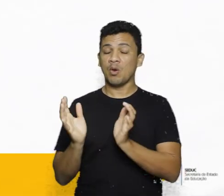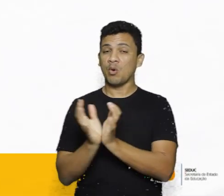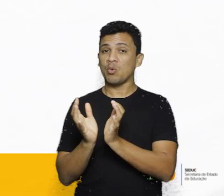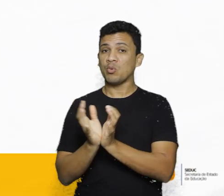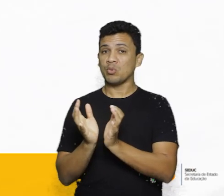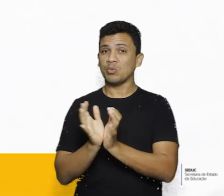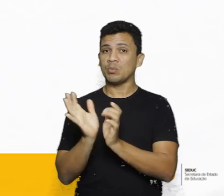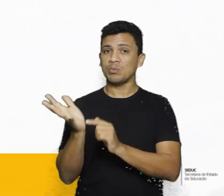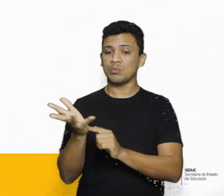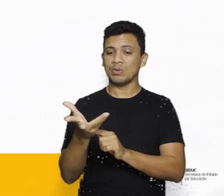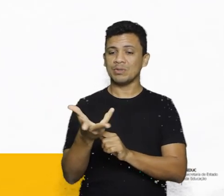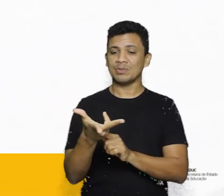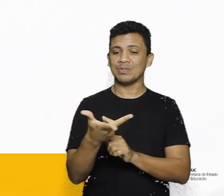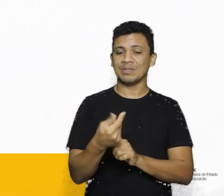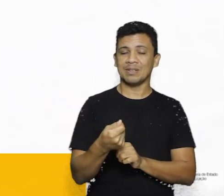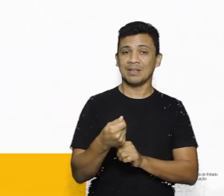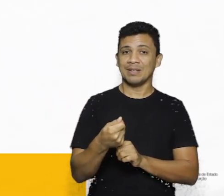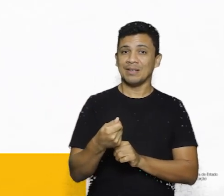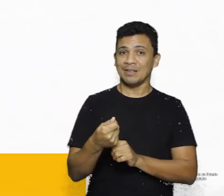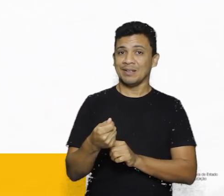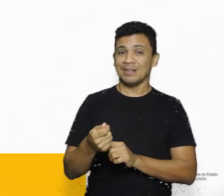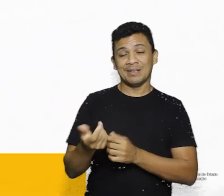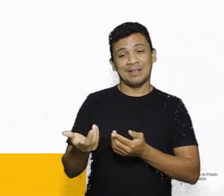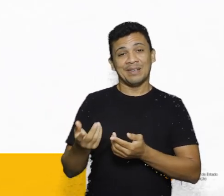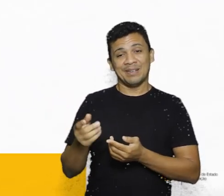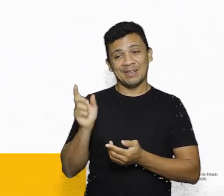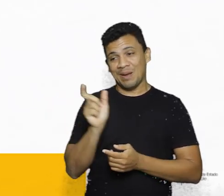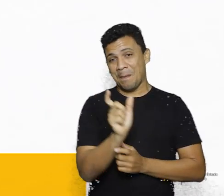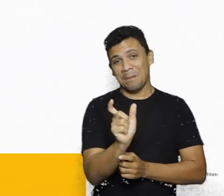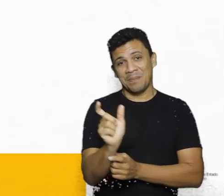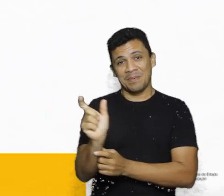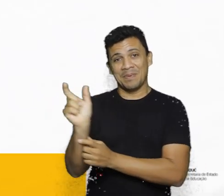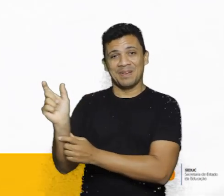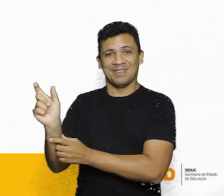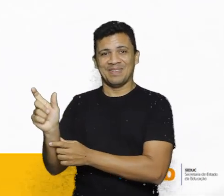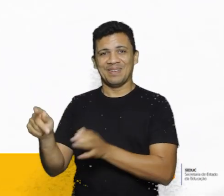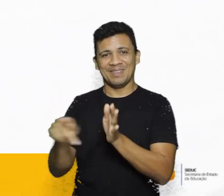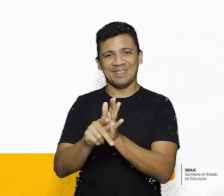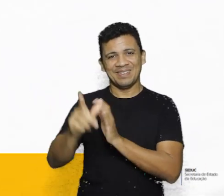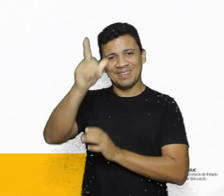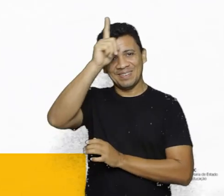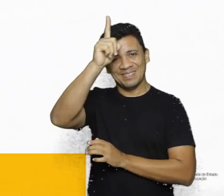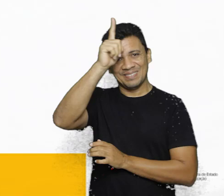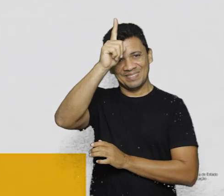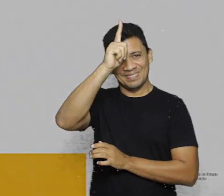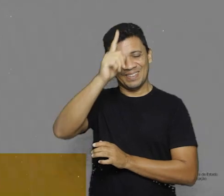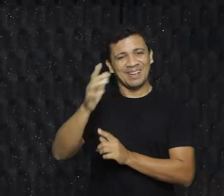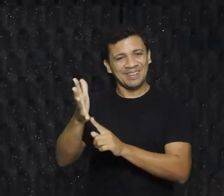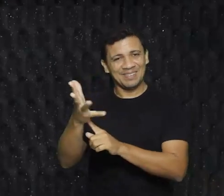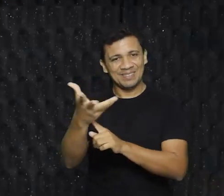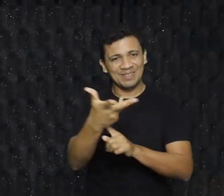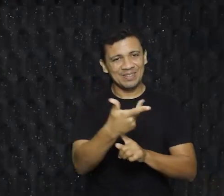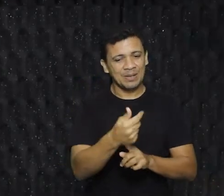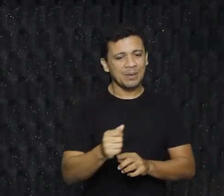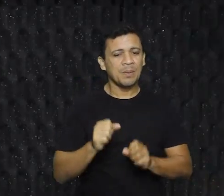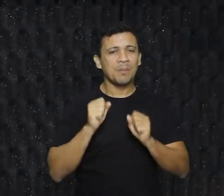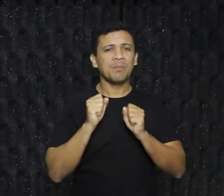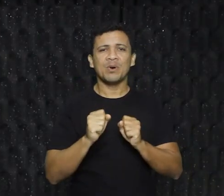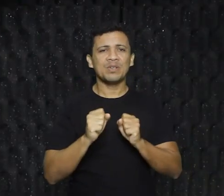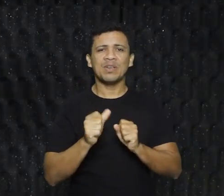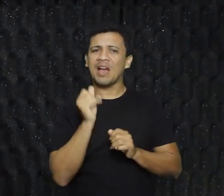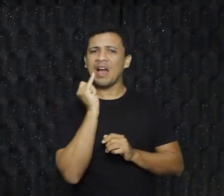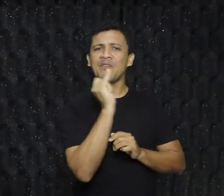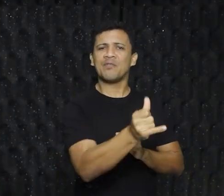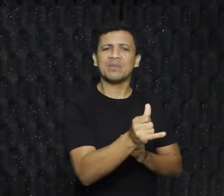colocar, porque também vou facilitar a minha vida e do meu intérprete, artistas alemães, e a gente pode afirmar, que